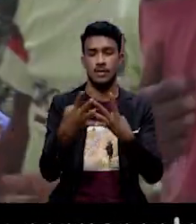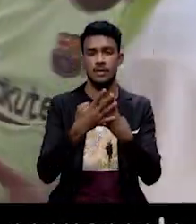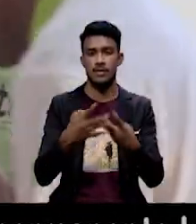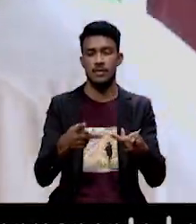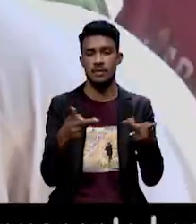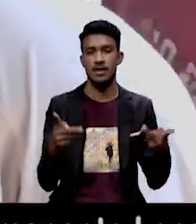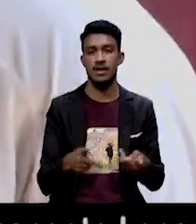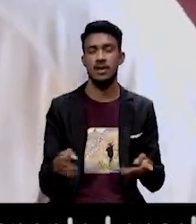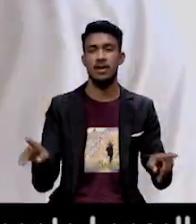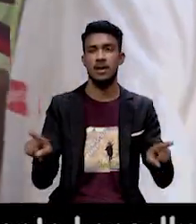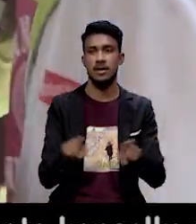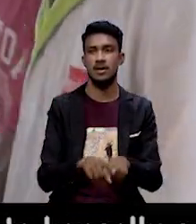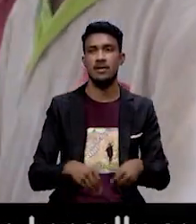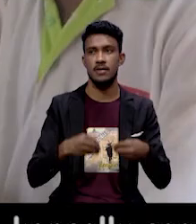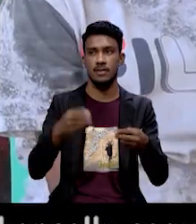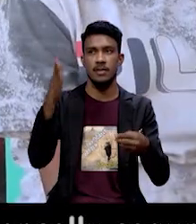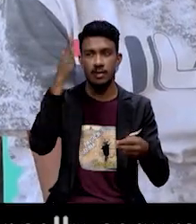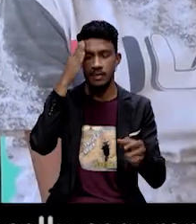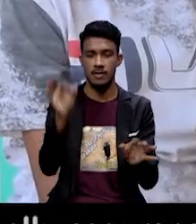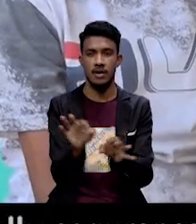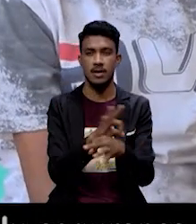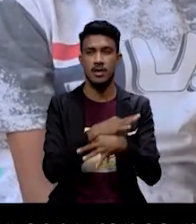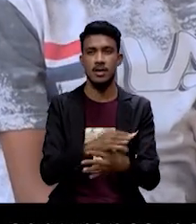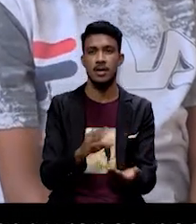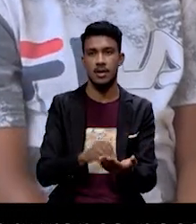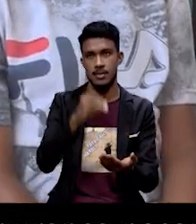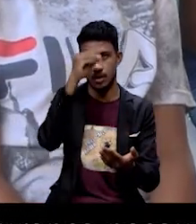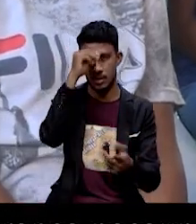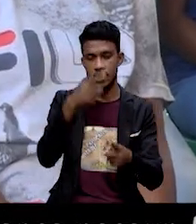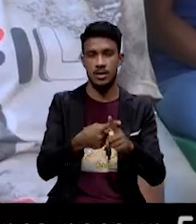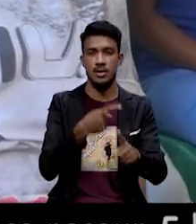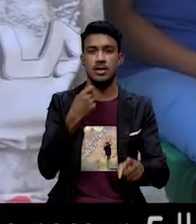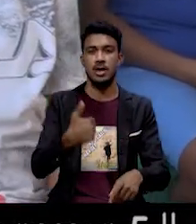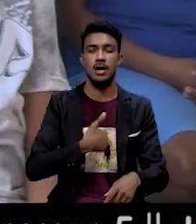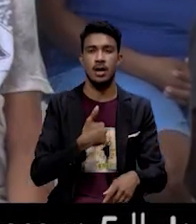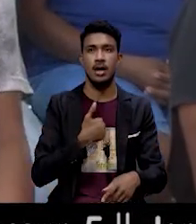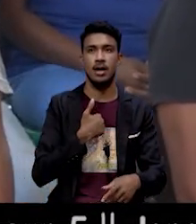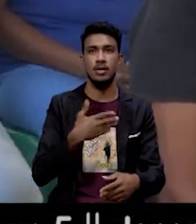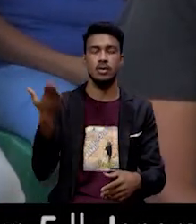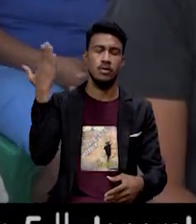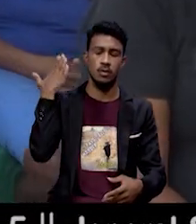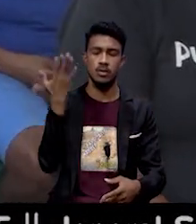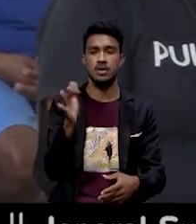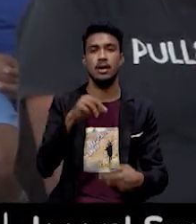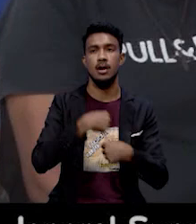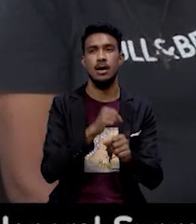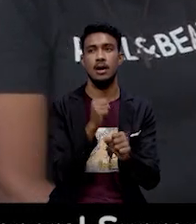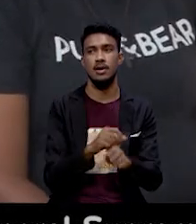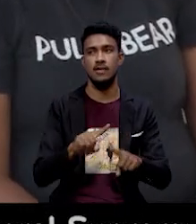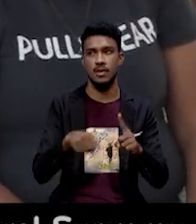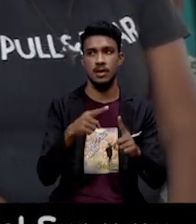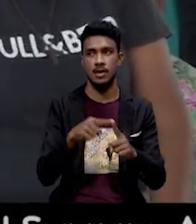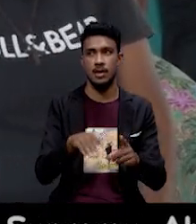atuhalo reflexão, reabilitação no aprende, russi atitude passado Sira nebe halo, nune, wenhira sai